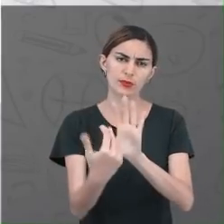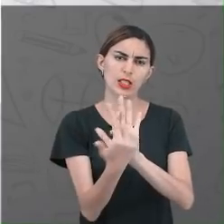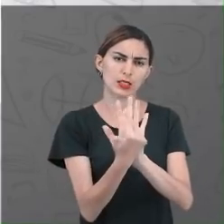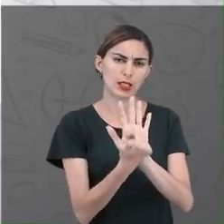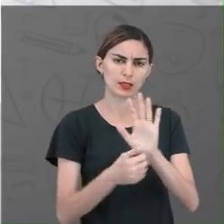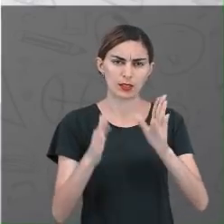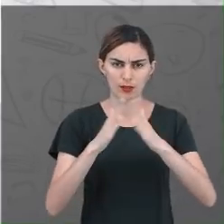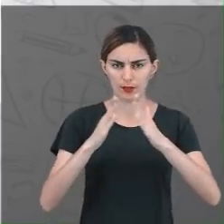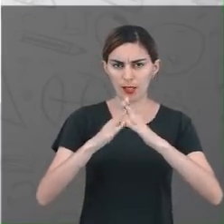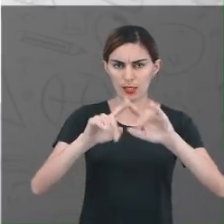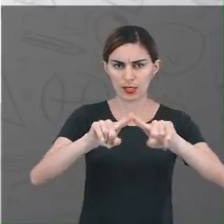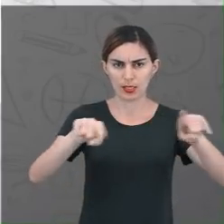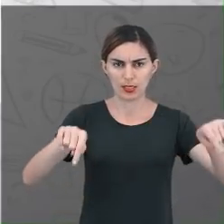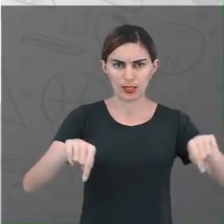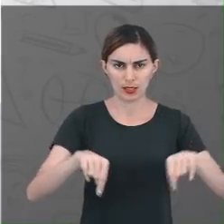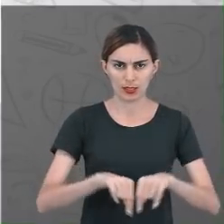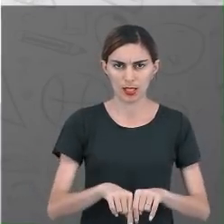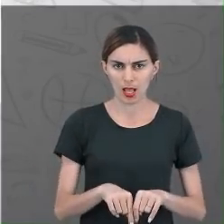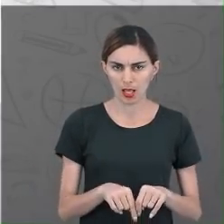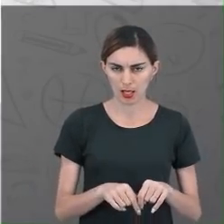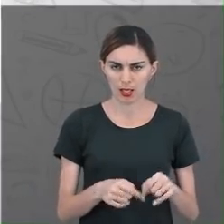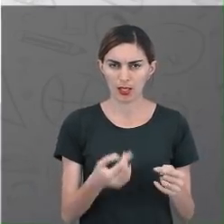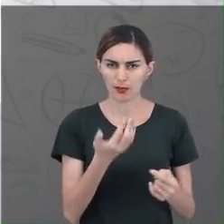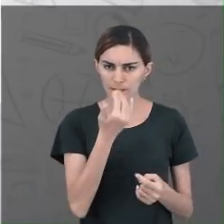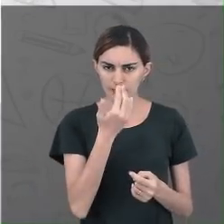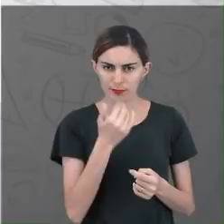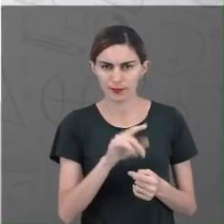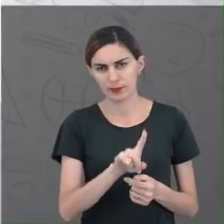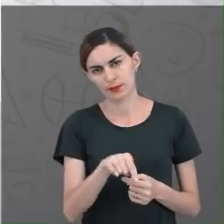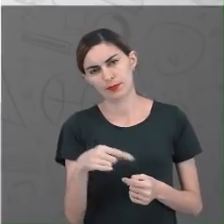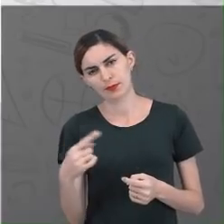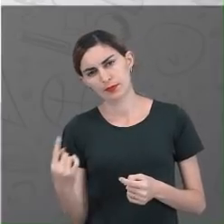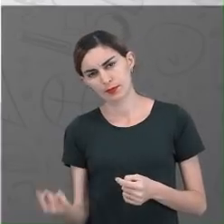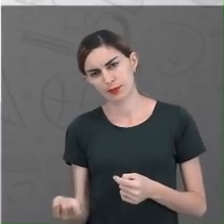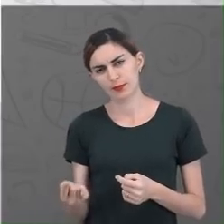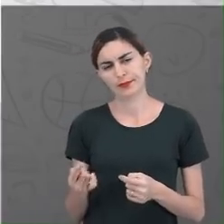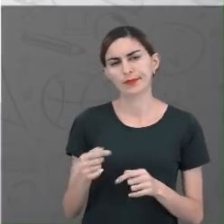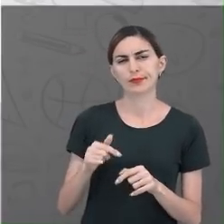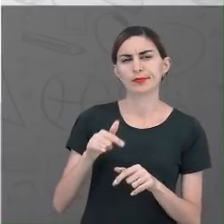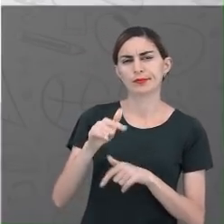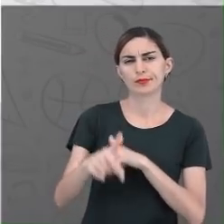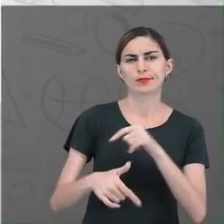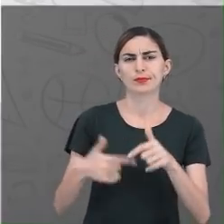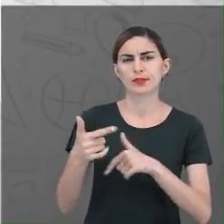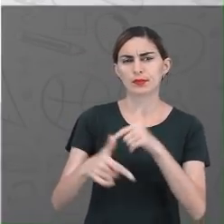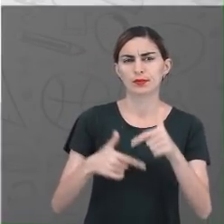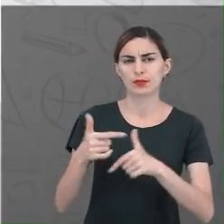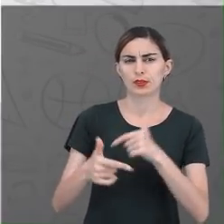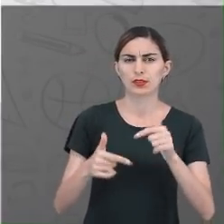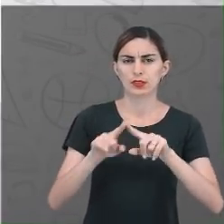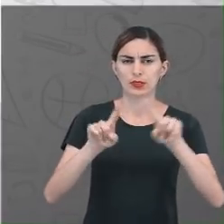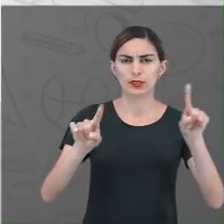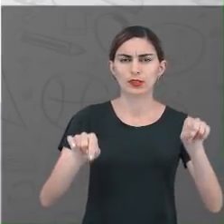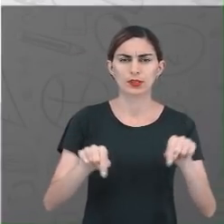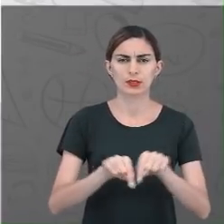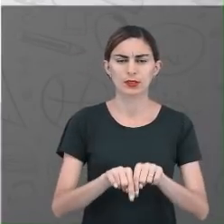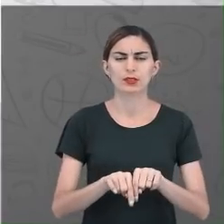uma sala integrada a um espaço gourmet, e aqui é trabalhado um